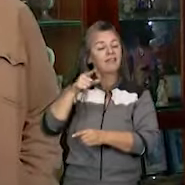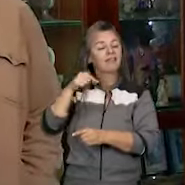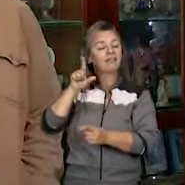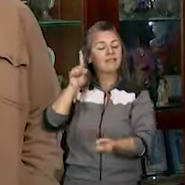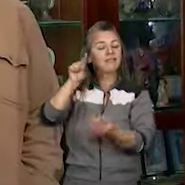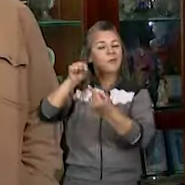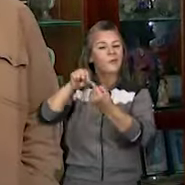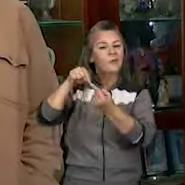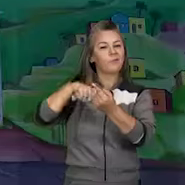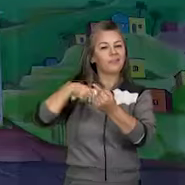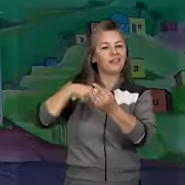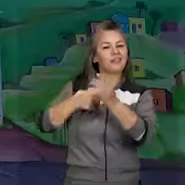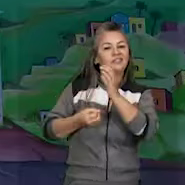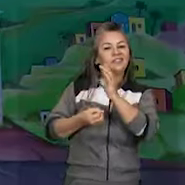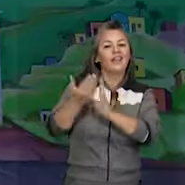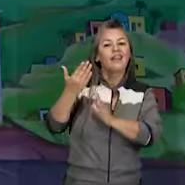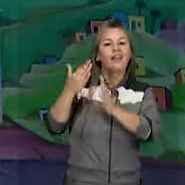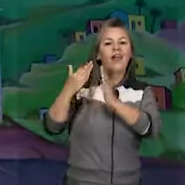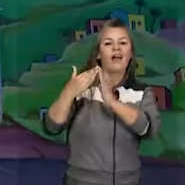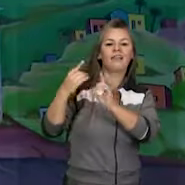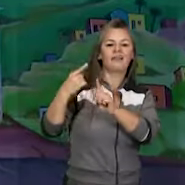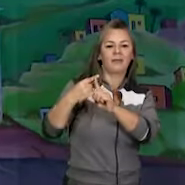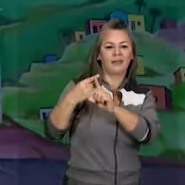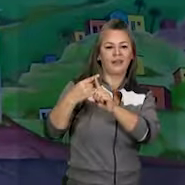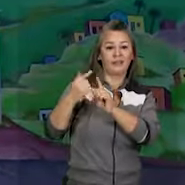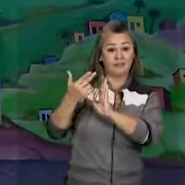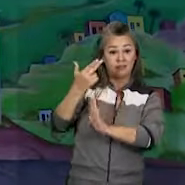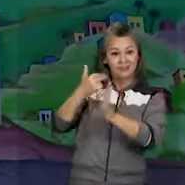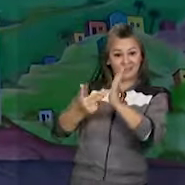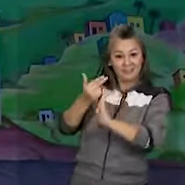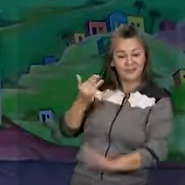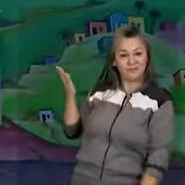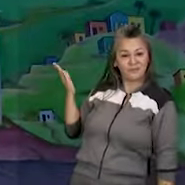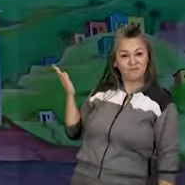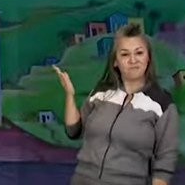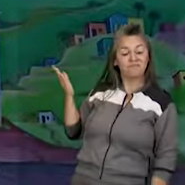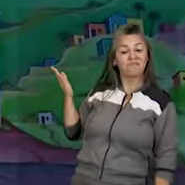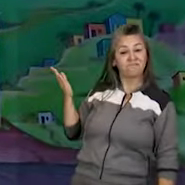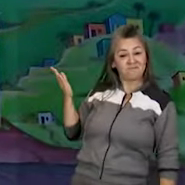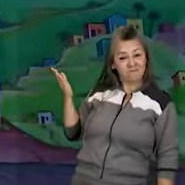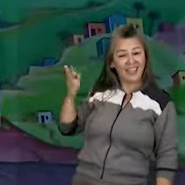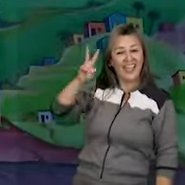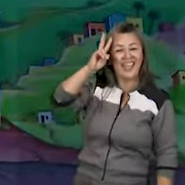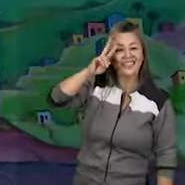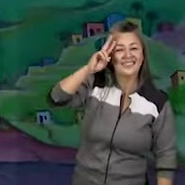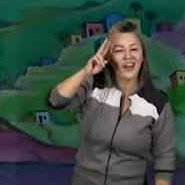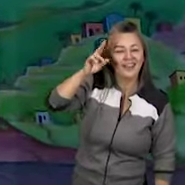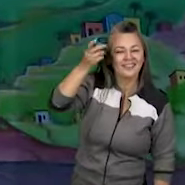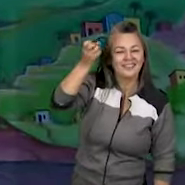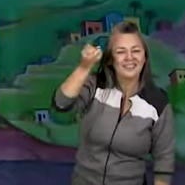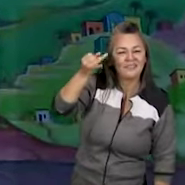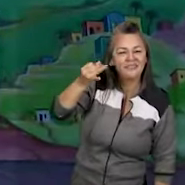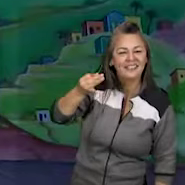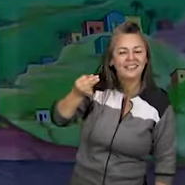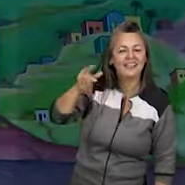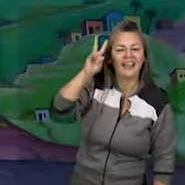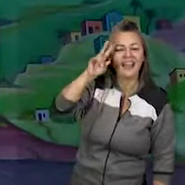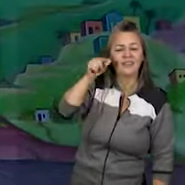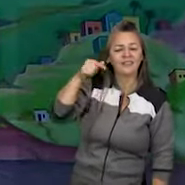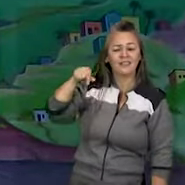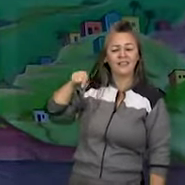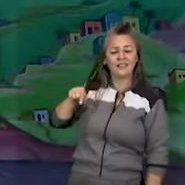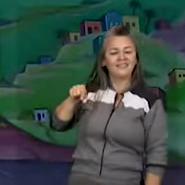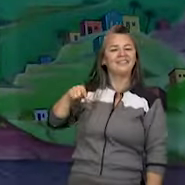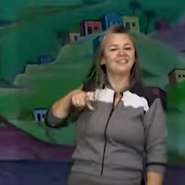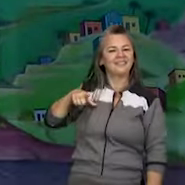um pouco dessa história. Uma das cenas, o barracão sendo colocado à venda, e a decisão dessas mulheres de resistir, de